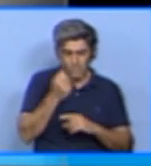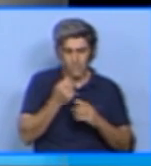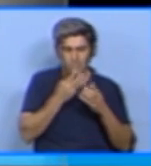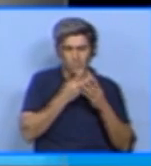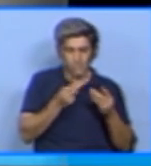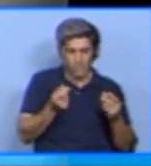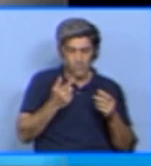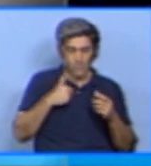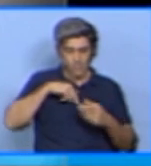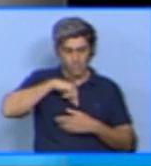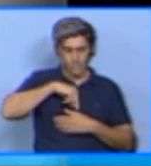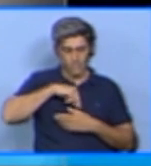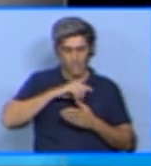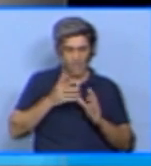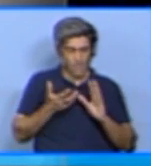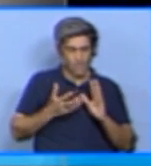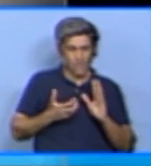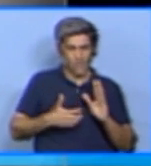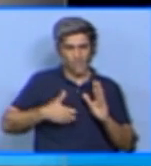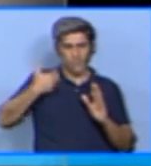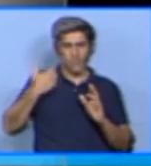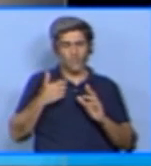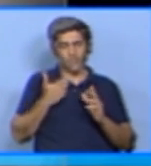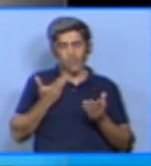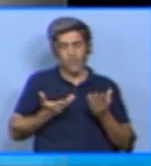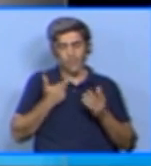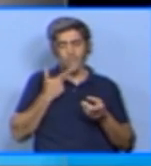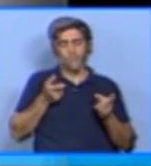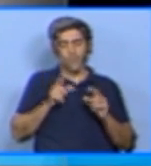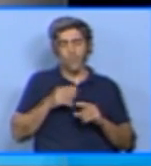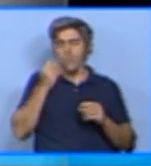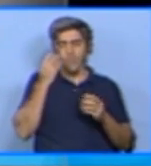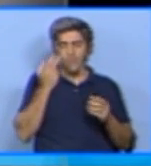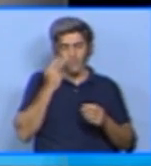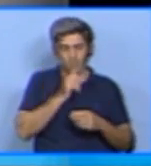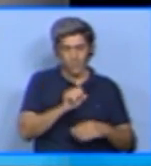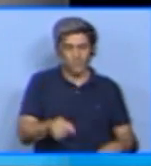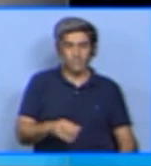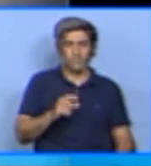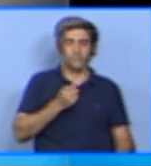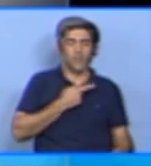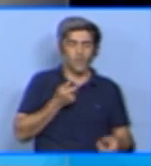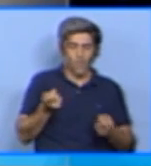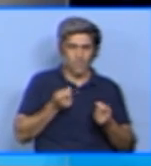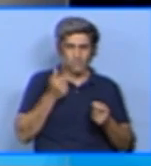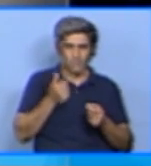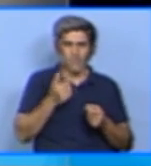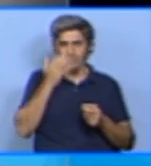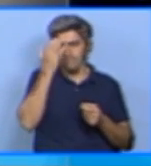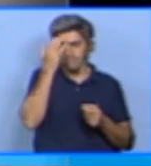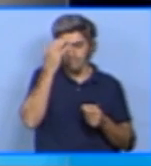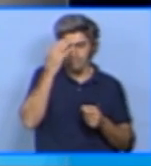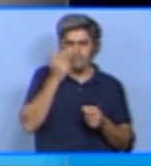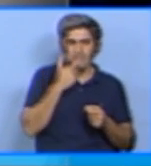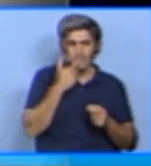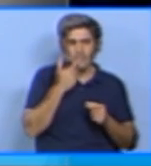a revolta e reintroduzir o reequilíbrio na sua vida? Bom, temos que nos organizar muito conscientemente,